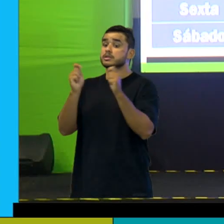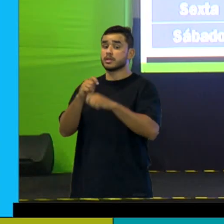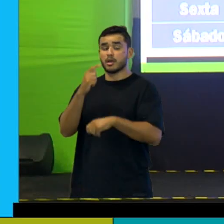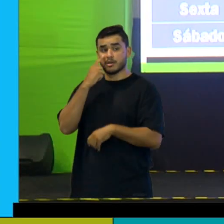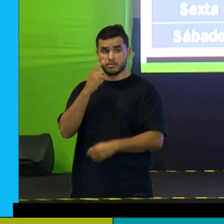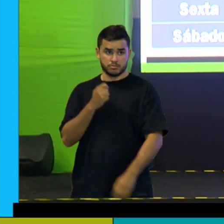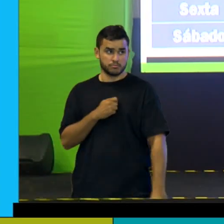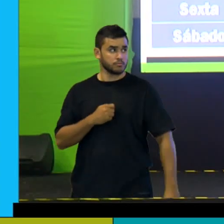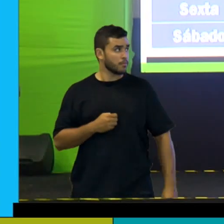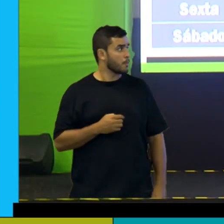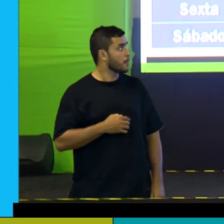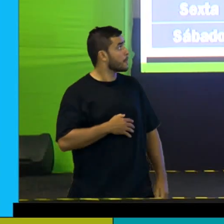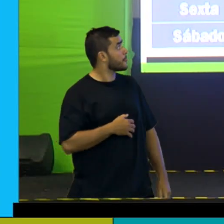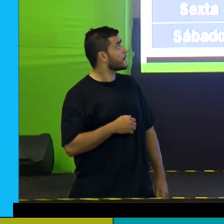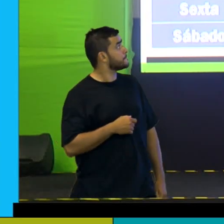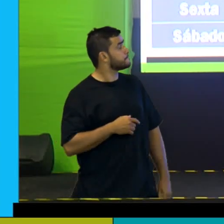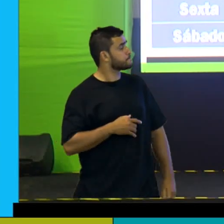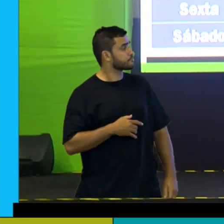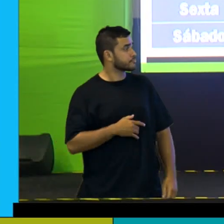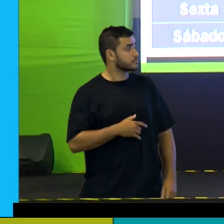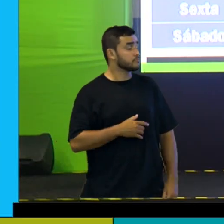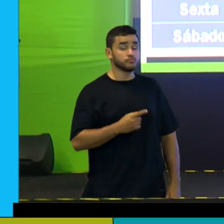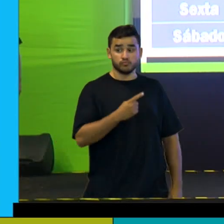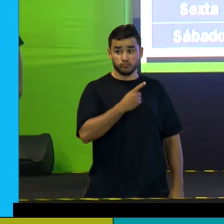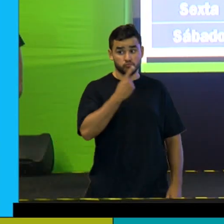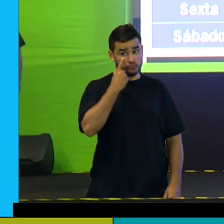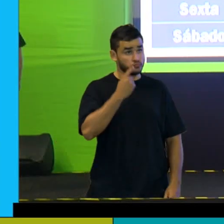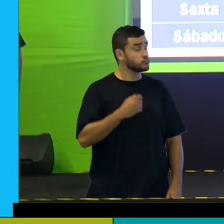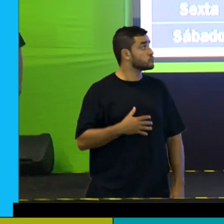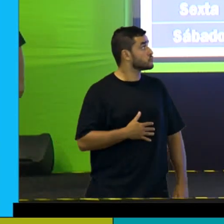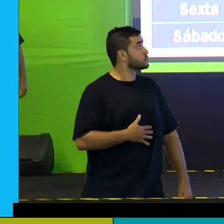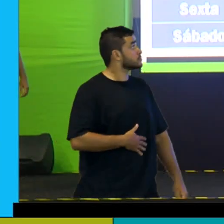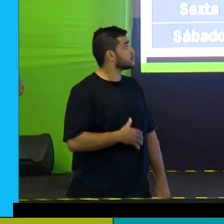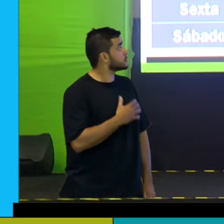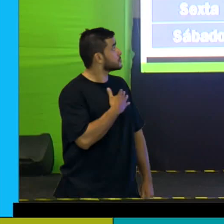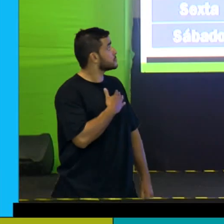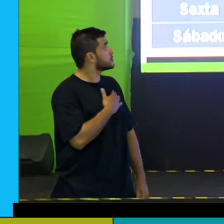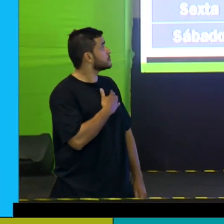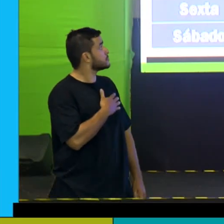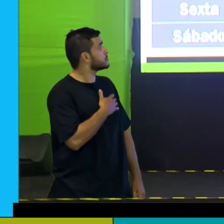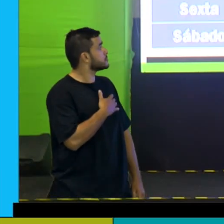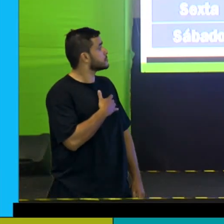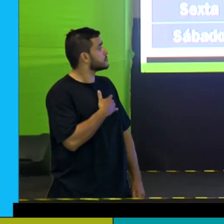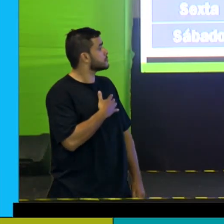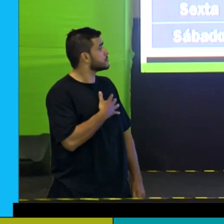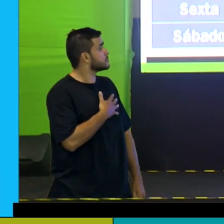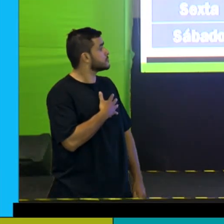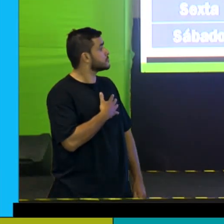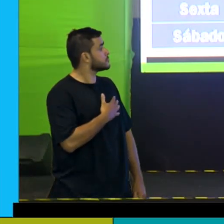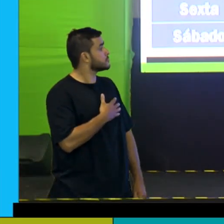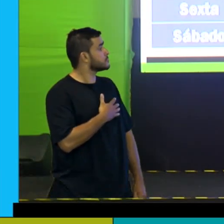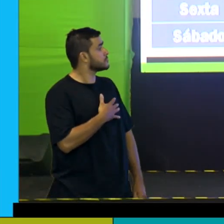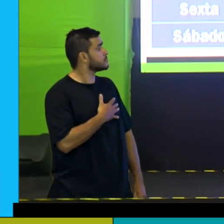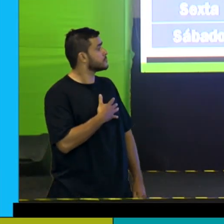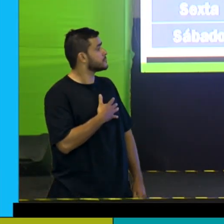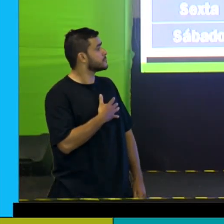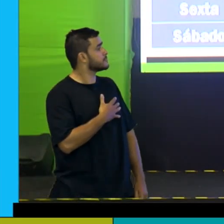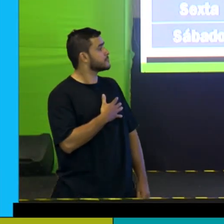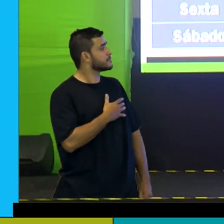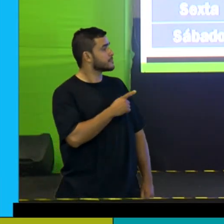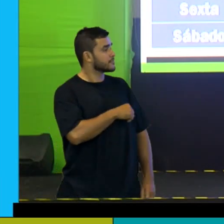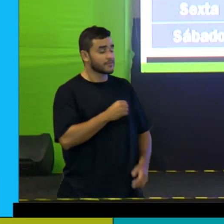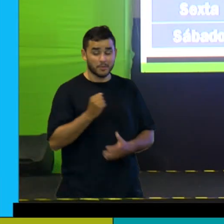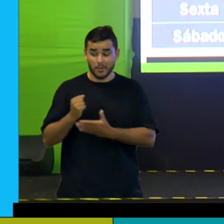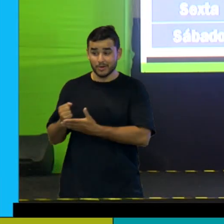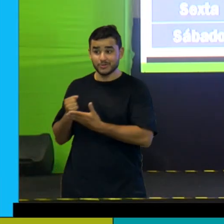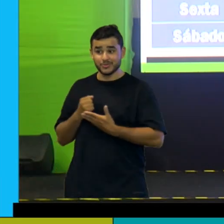velocidade. Aí, ó, olha para o quadro aí. 2. O que é o 2 ali, ó? Fica aqui, mas fica aqui, tu é meu